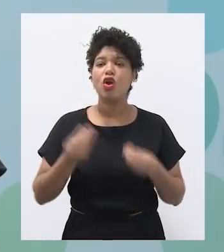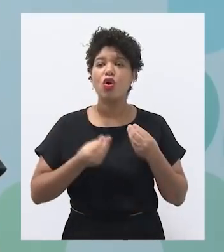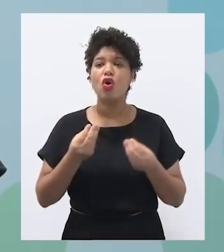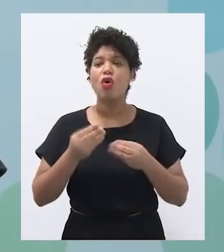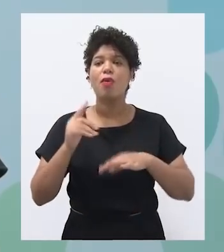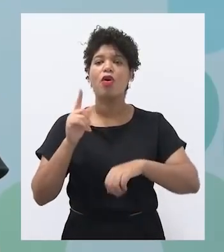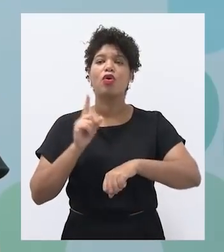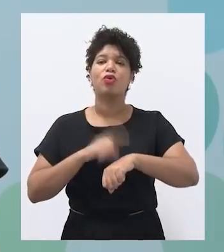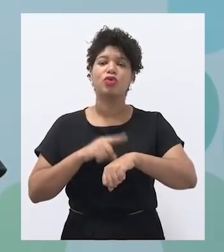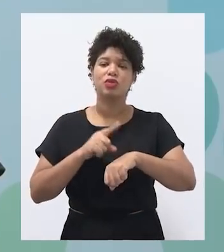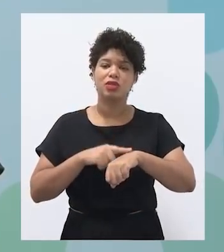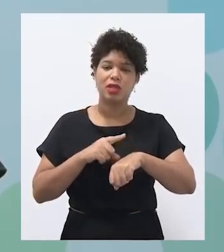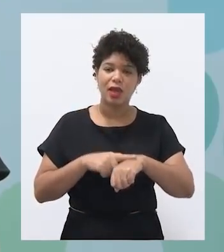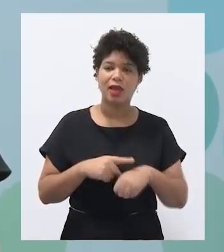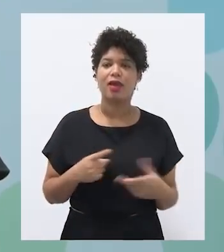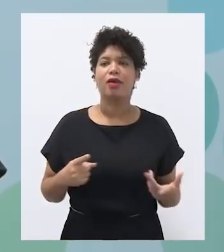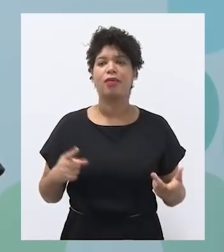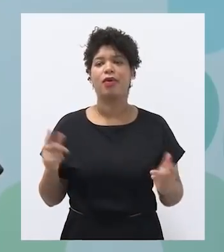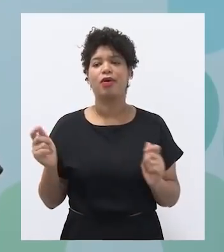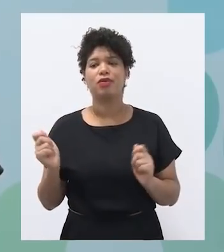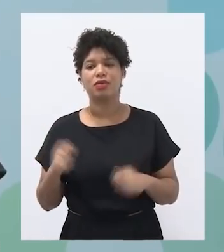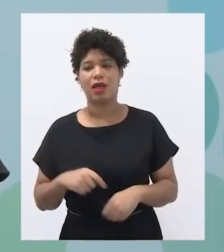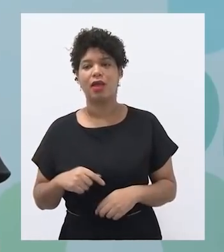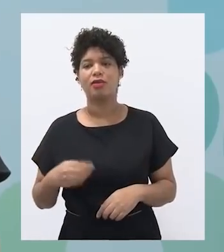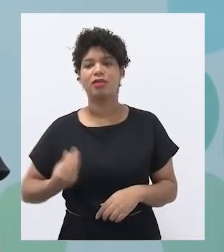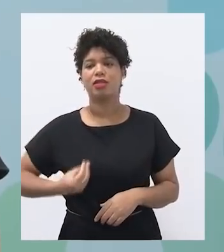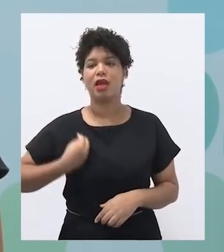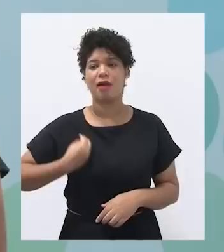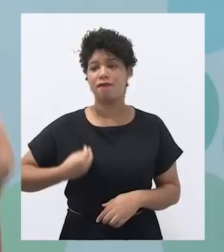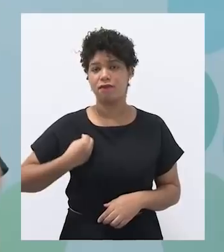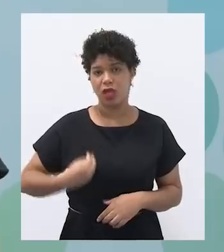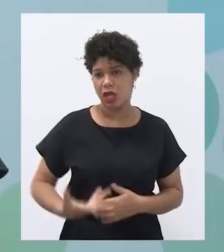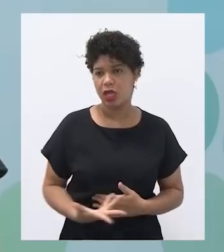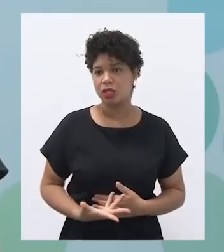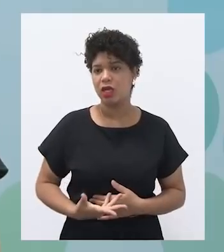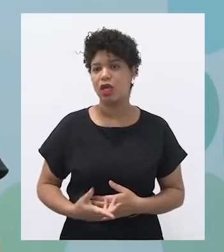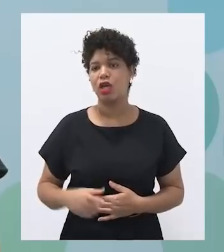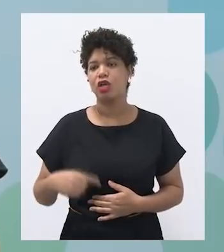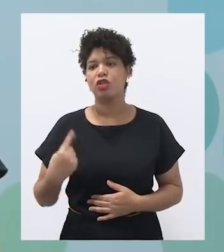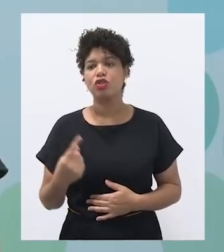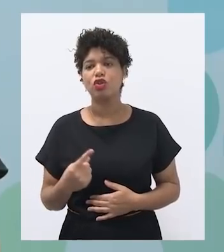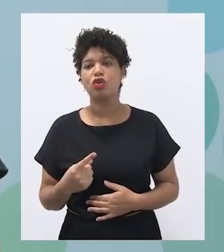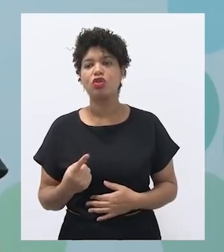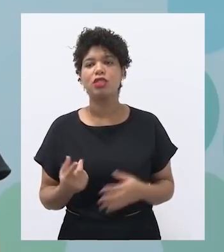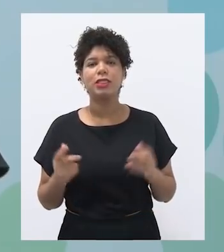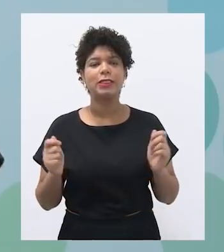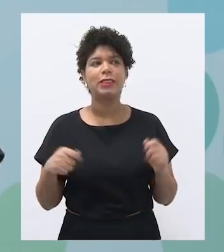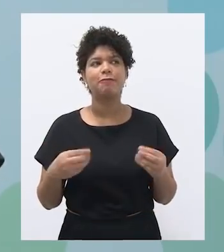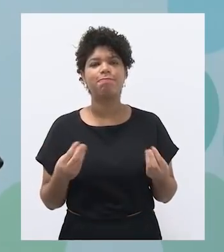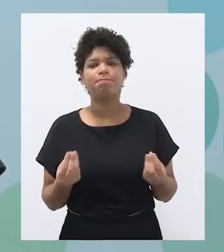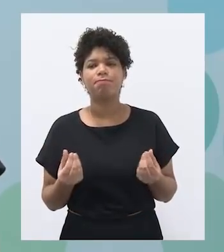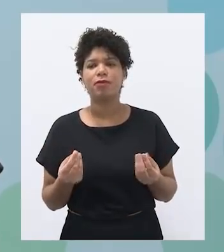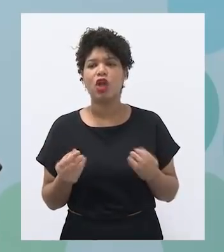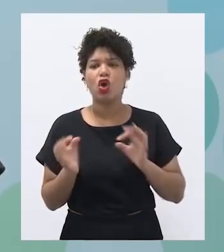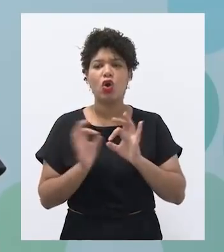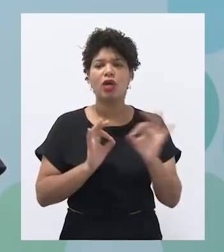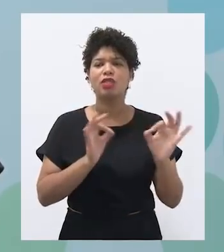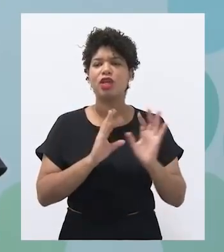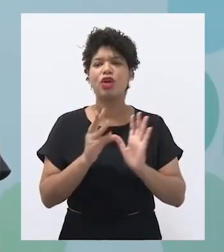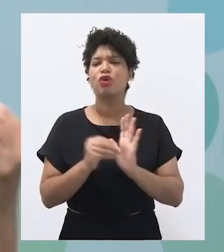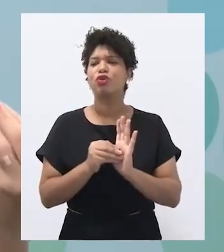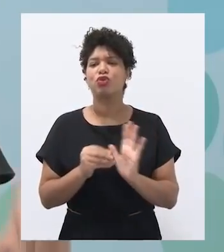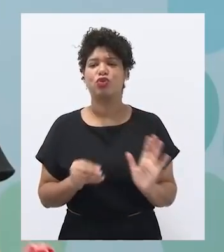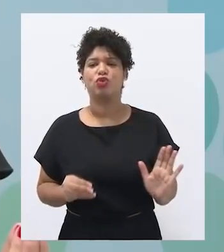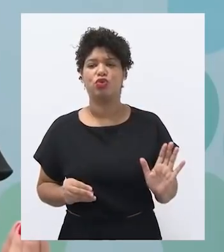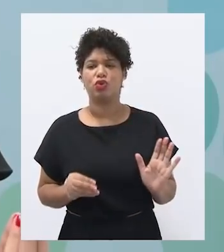tempo, né? Na nossa agenda, na nossa vida, para a gente conseguir juntar essas coisas, porque não